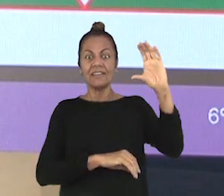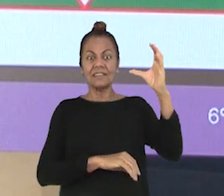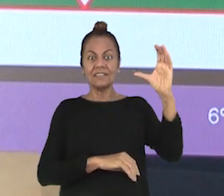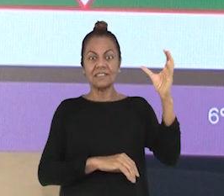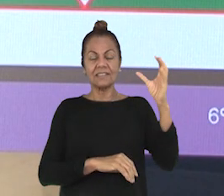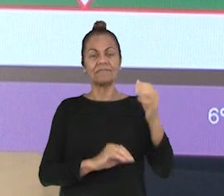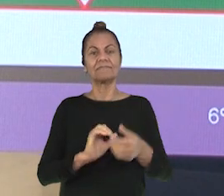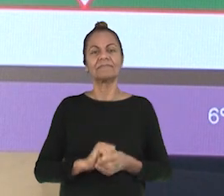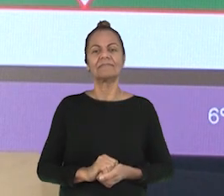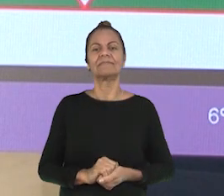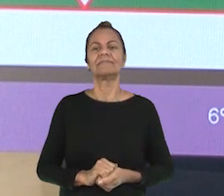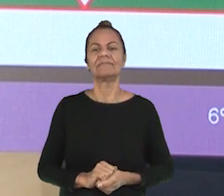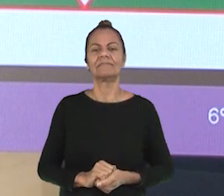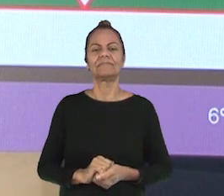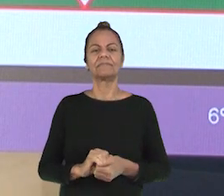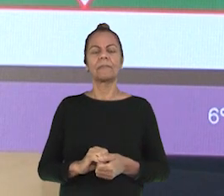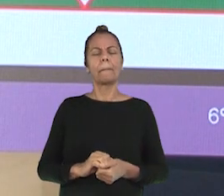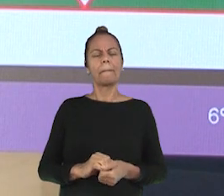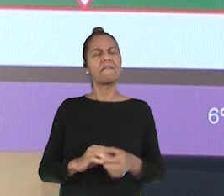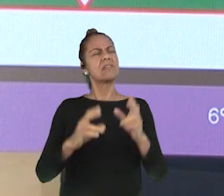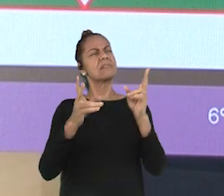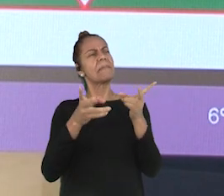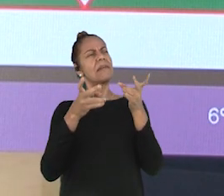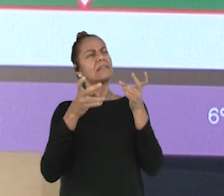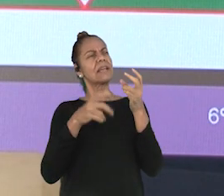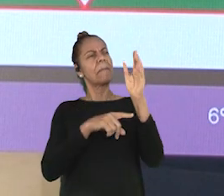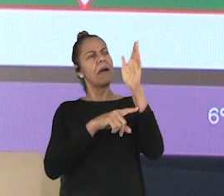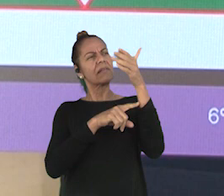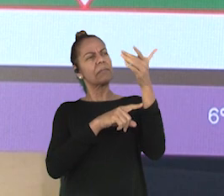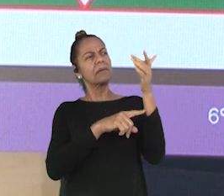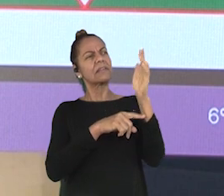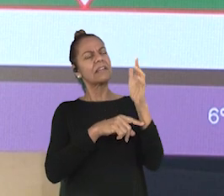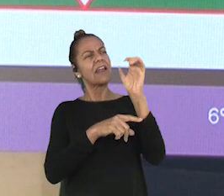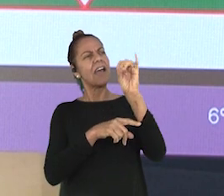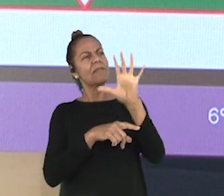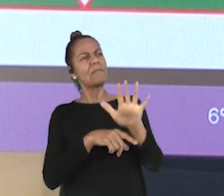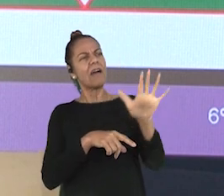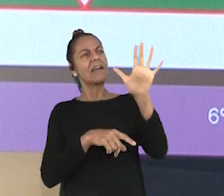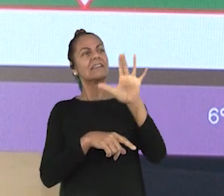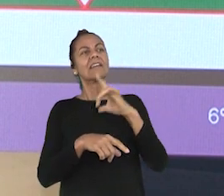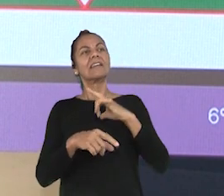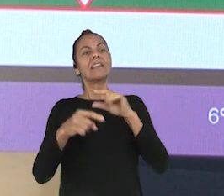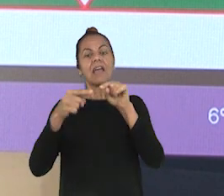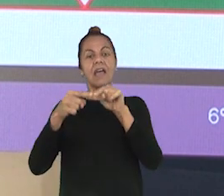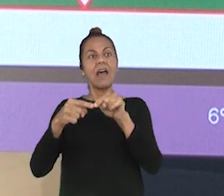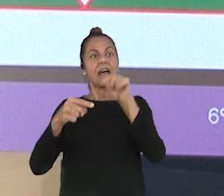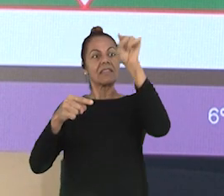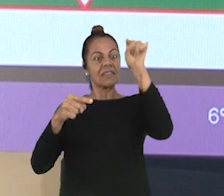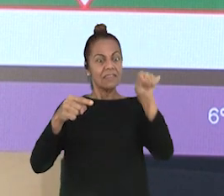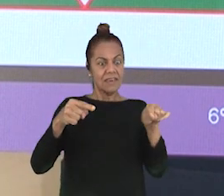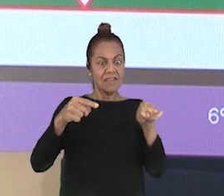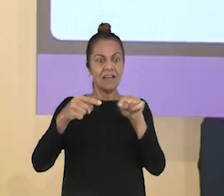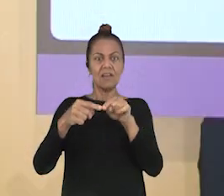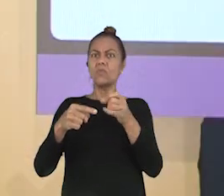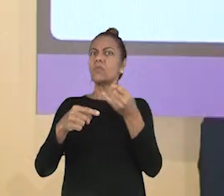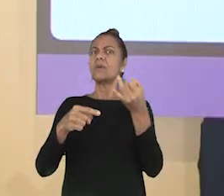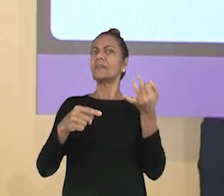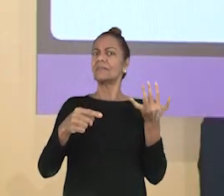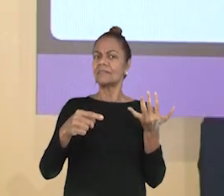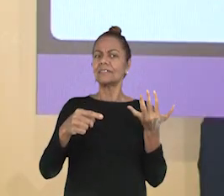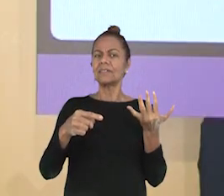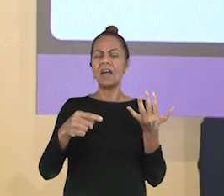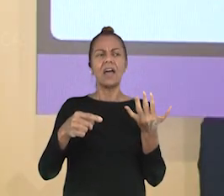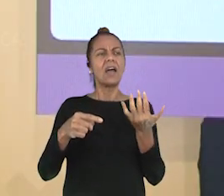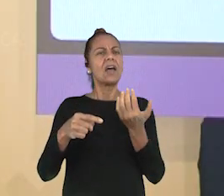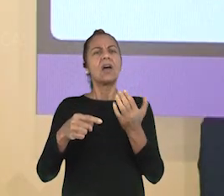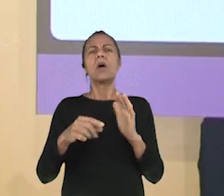praticar novamente? Observe a bandeira de Cariacica e em seguida responda as questões ao lado.